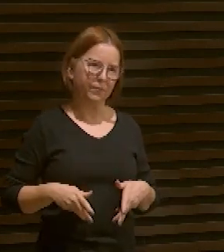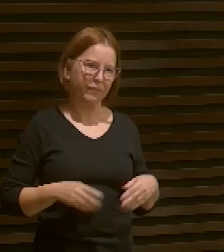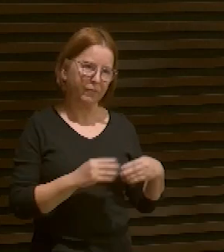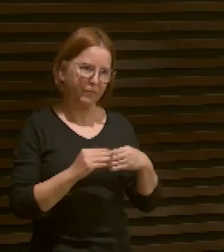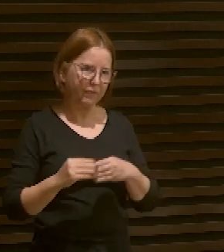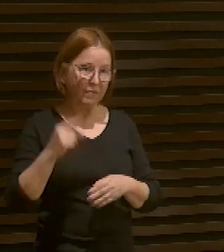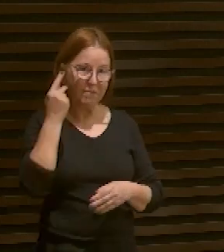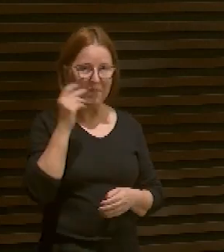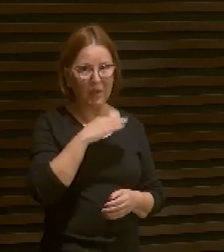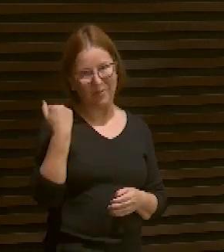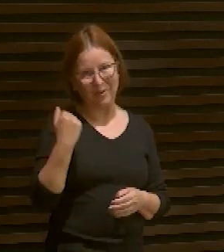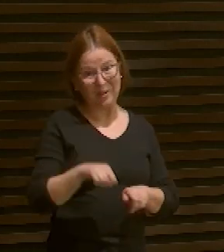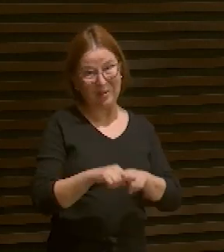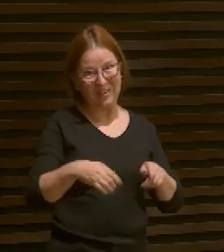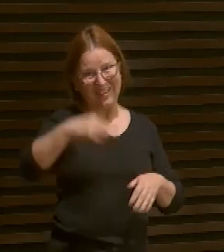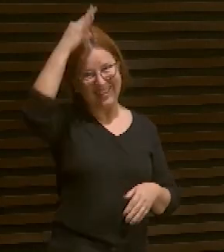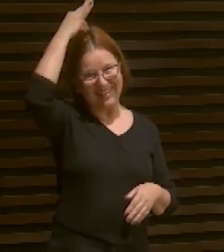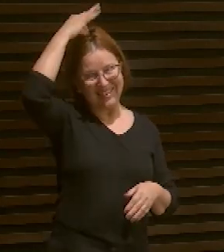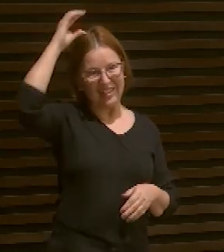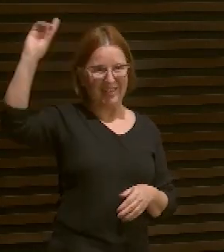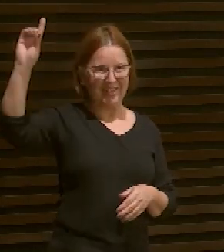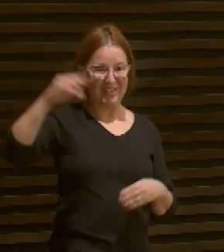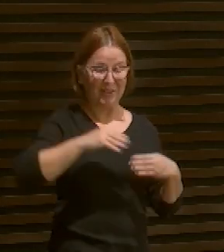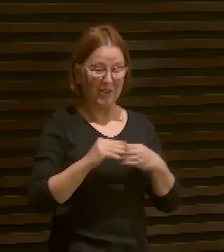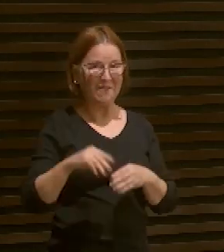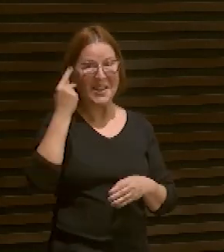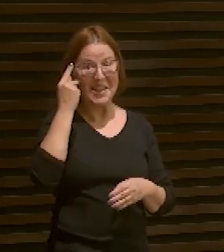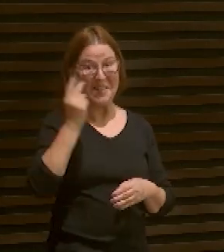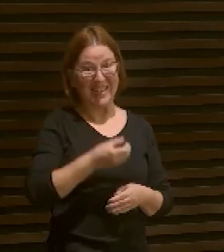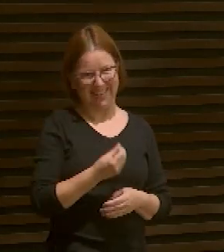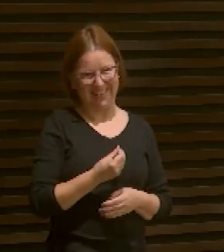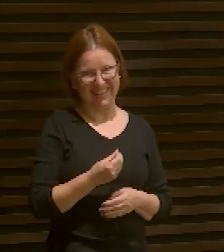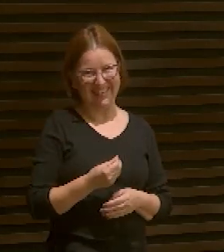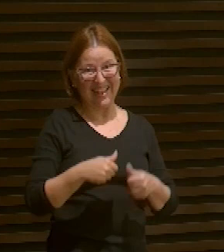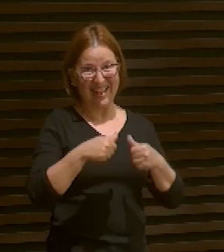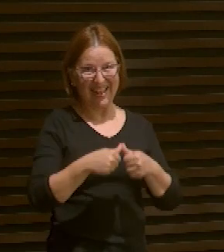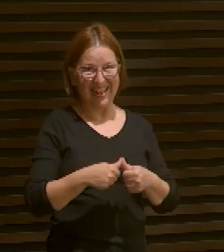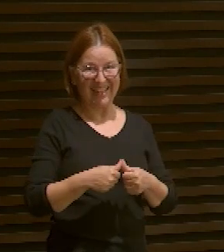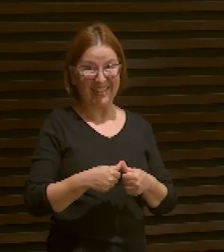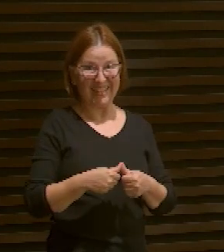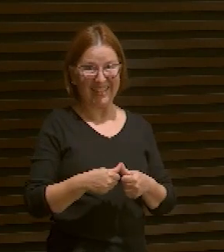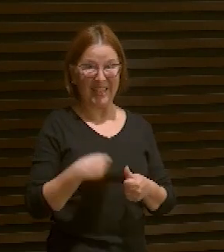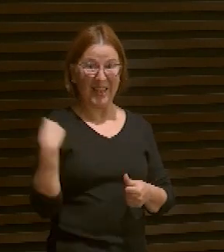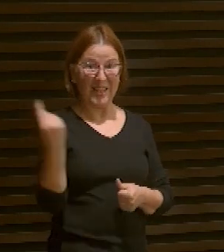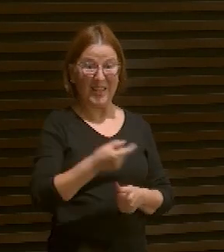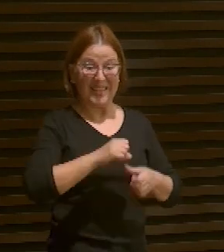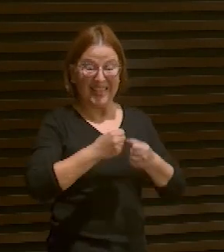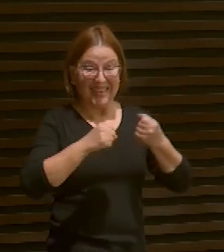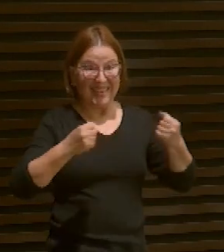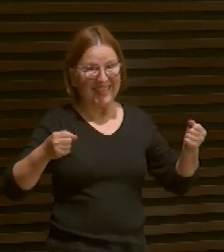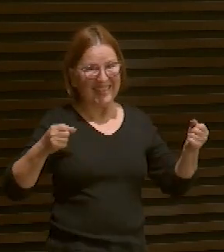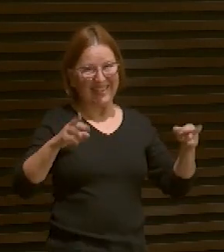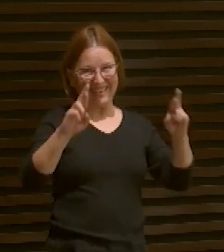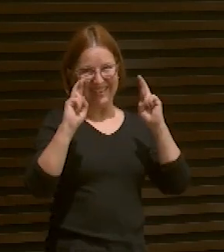para a morte, mas o Espírito de Deus governa para a vida. Essa é a nossa grande esperança, a nossa